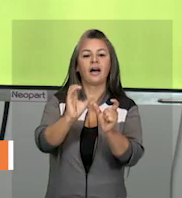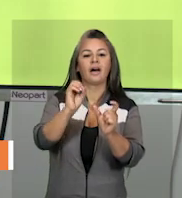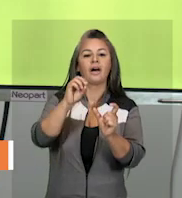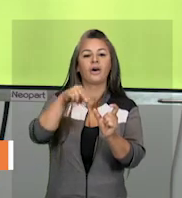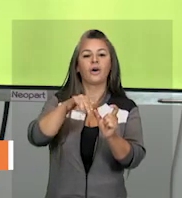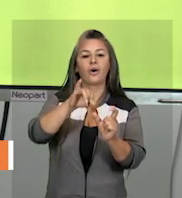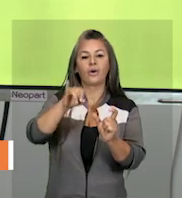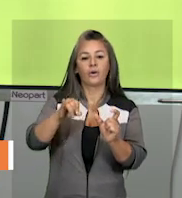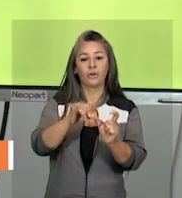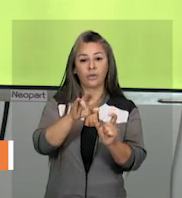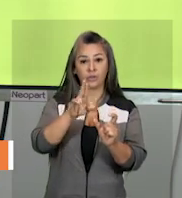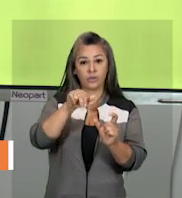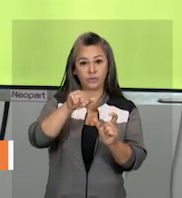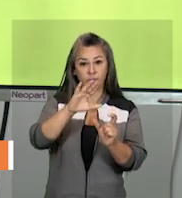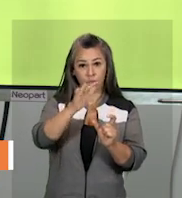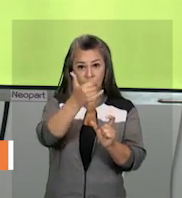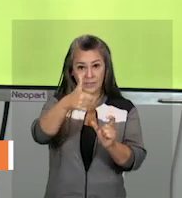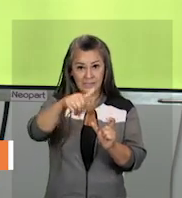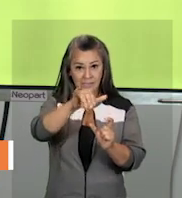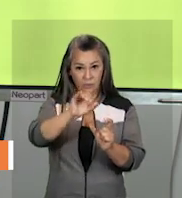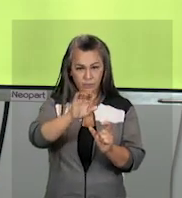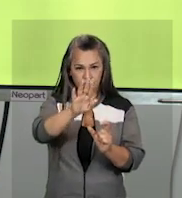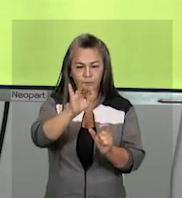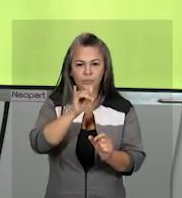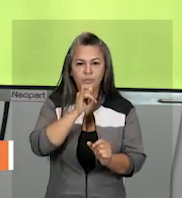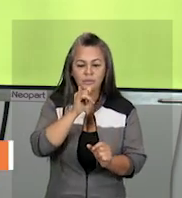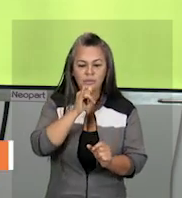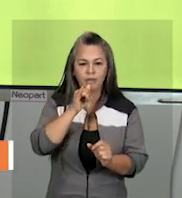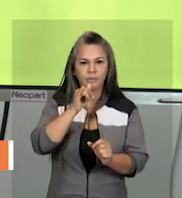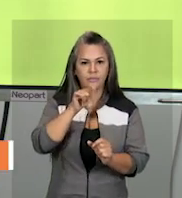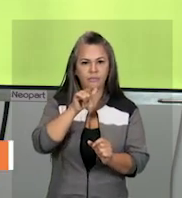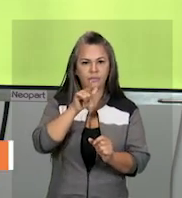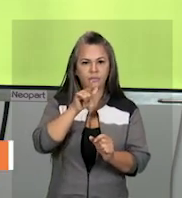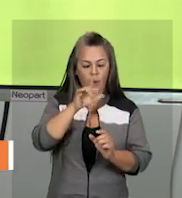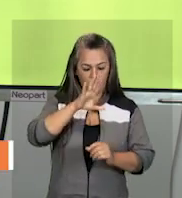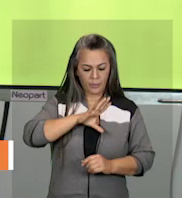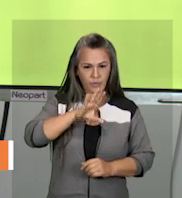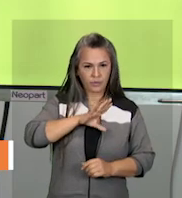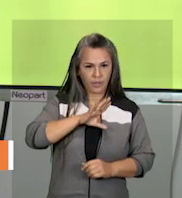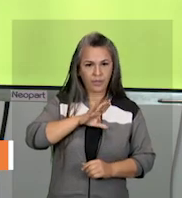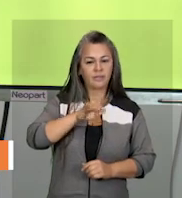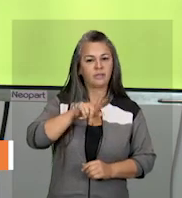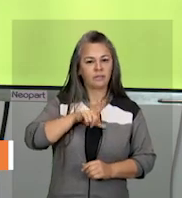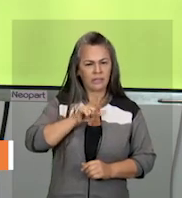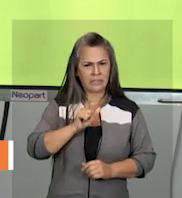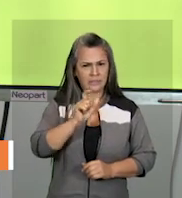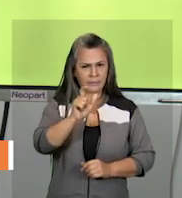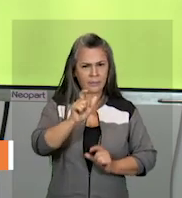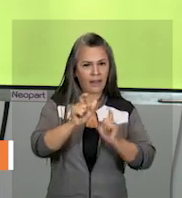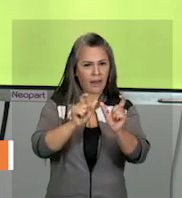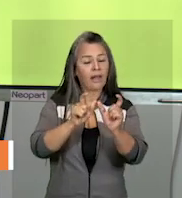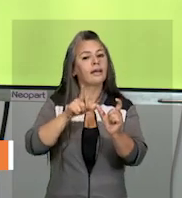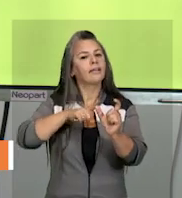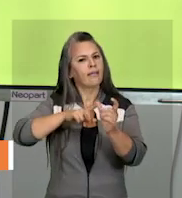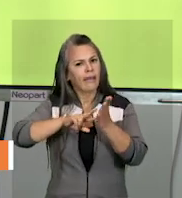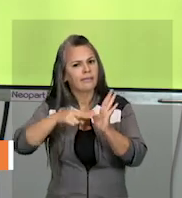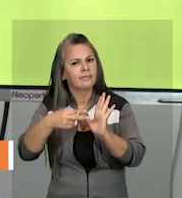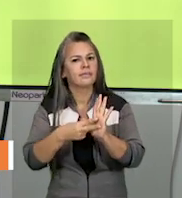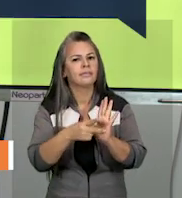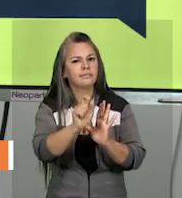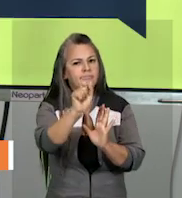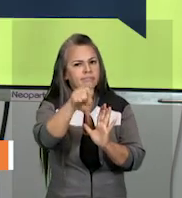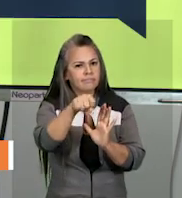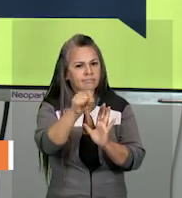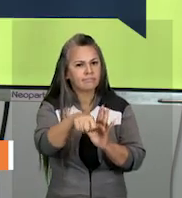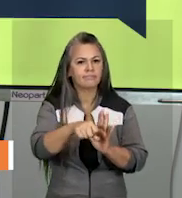um significado. Elas não são escritas formadas aleatoriamente. Eu quero mostrar isso para vocês hoje.